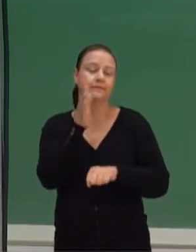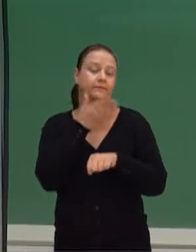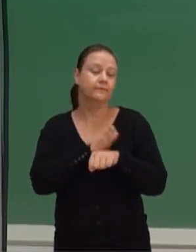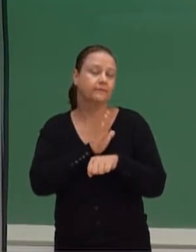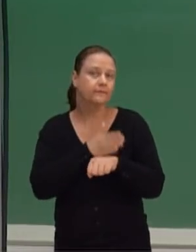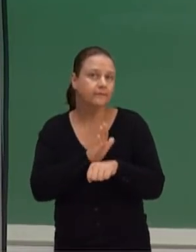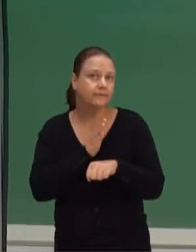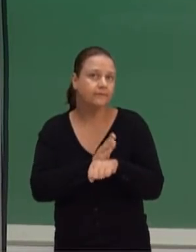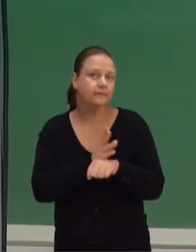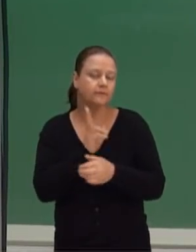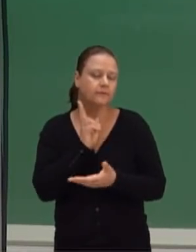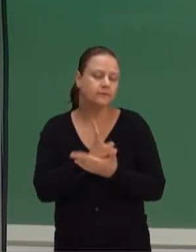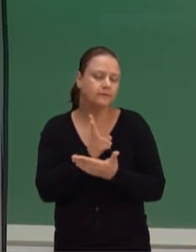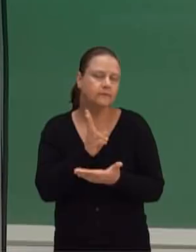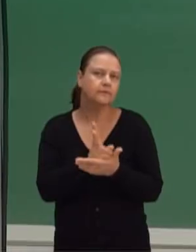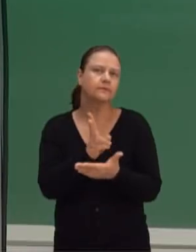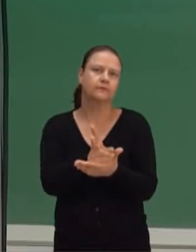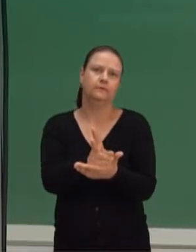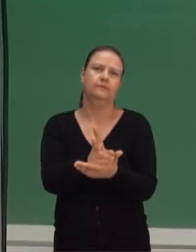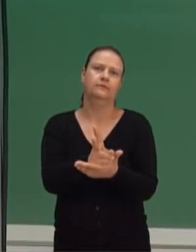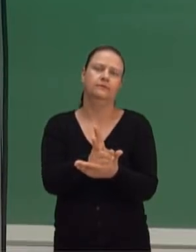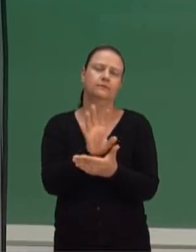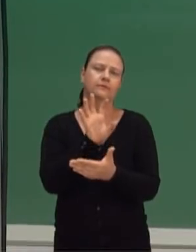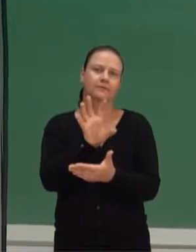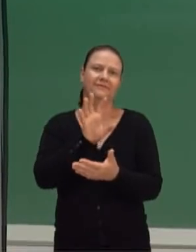praticada constantemente, é isso mesmo.